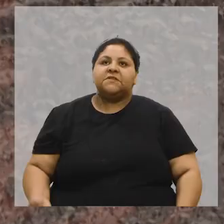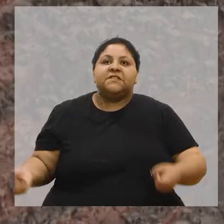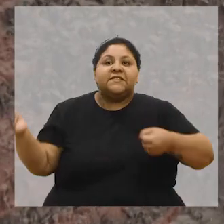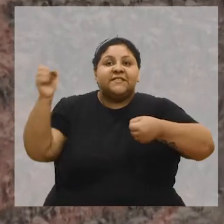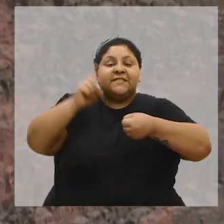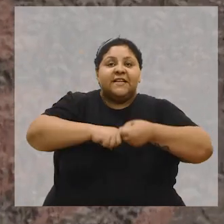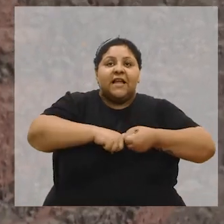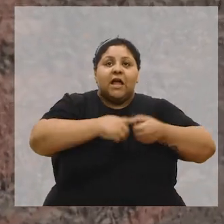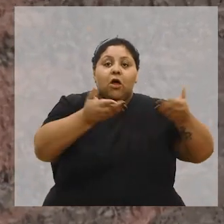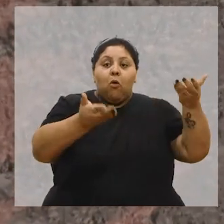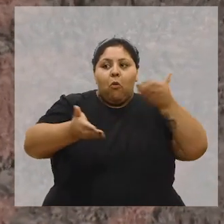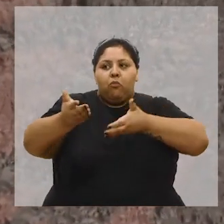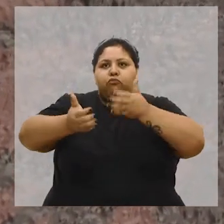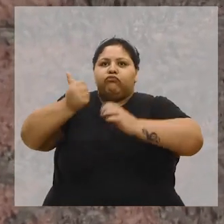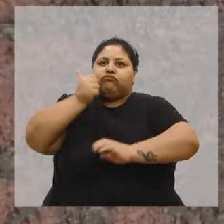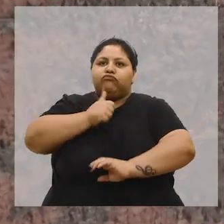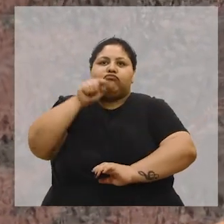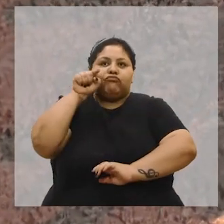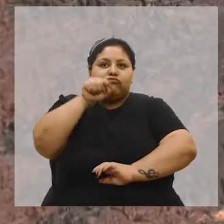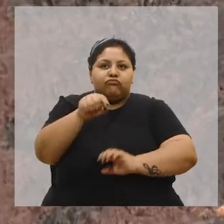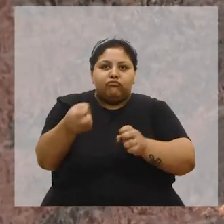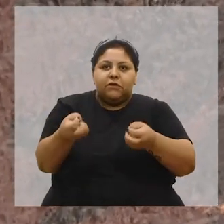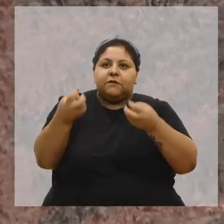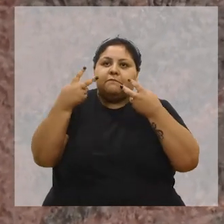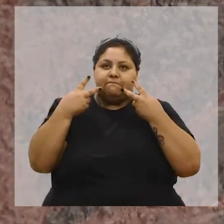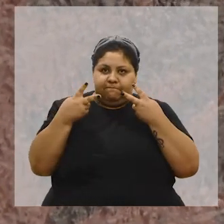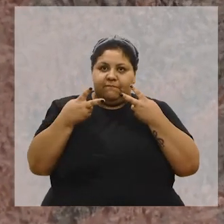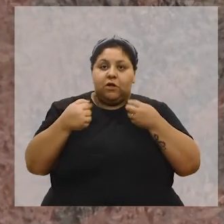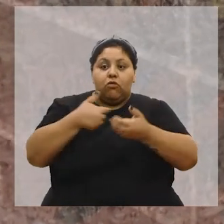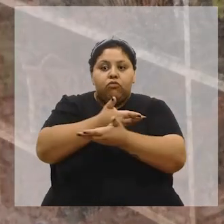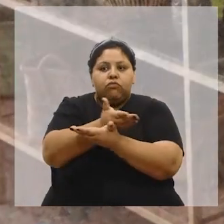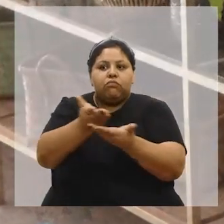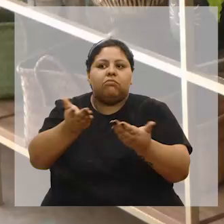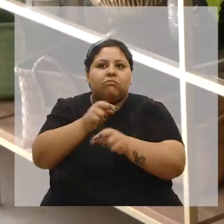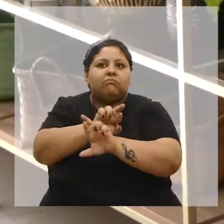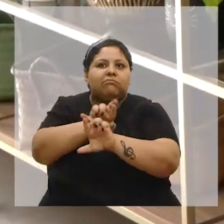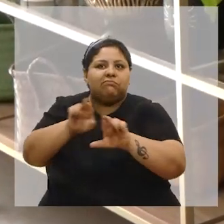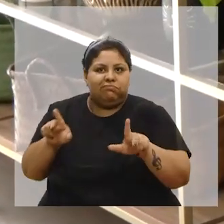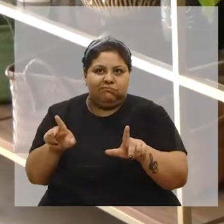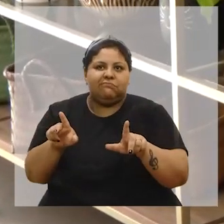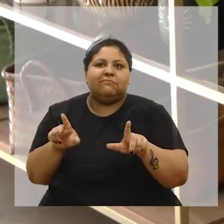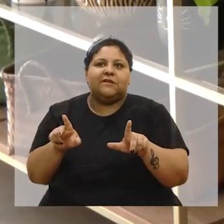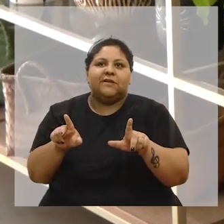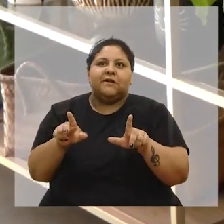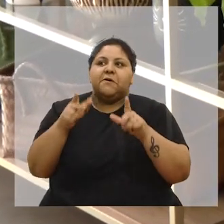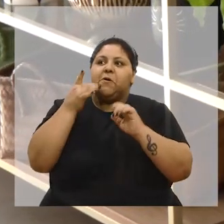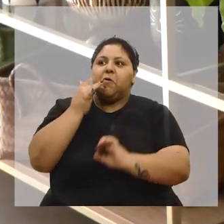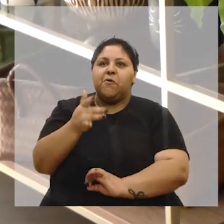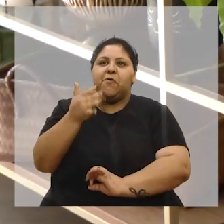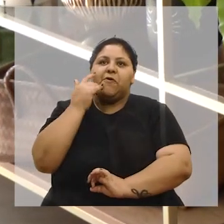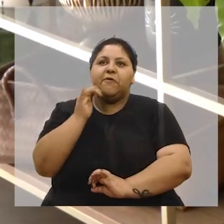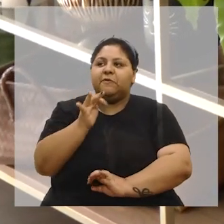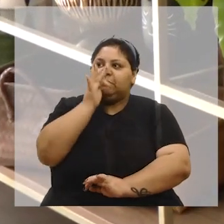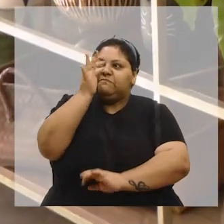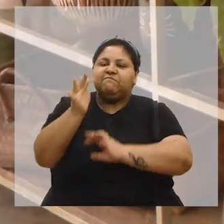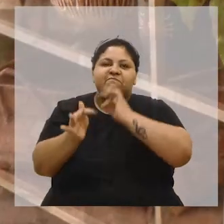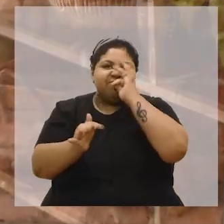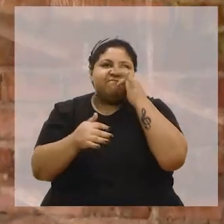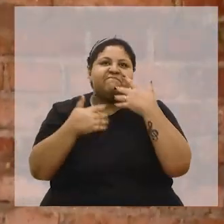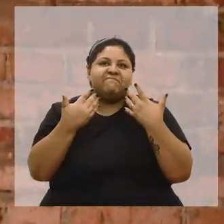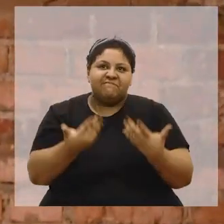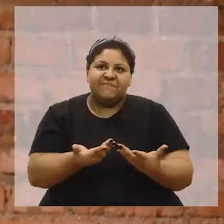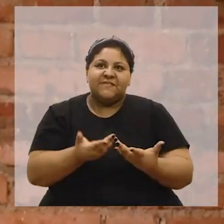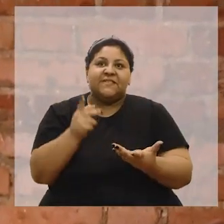De volta com o programa Entre Elas, você já percebeu que nós estamos em um lugar diferente, colorido,